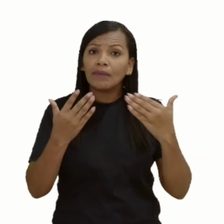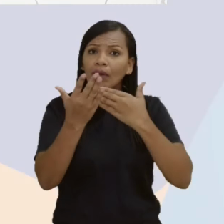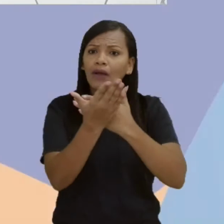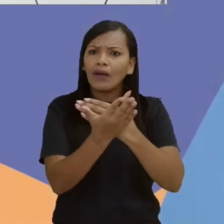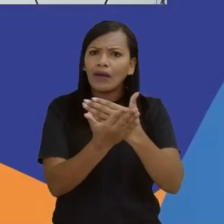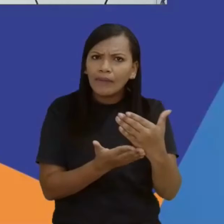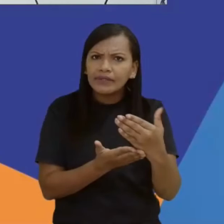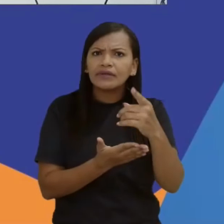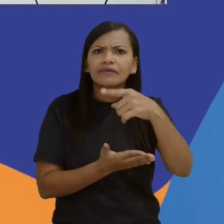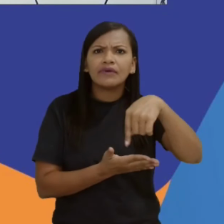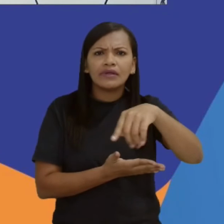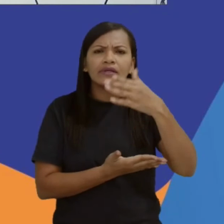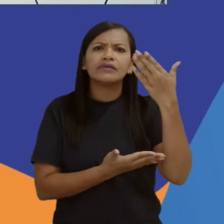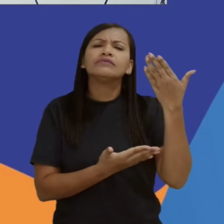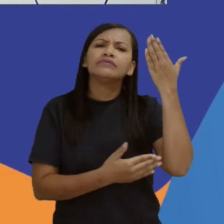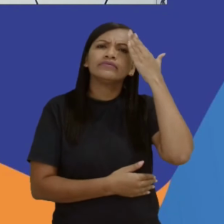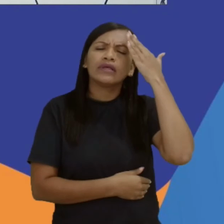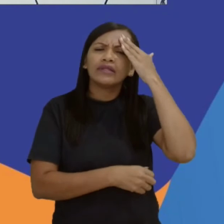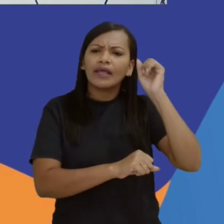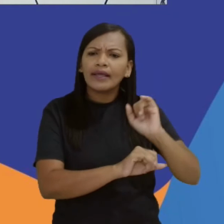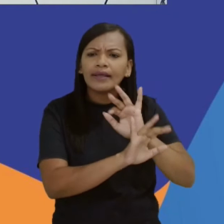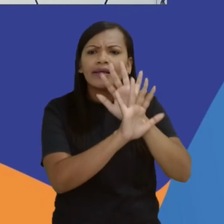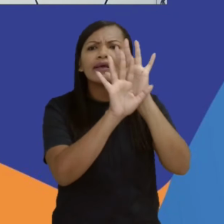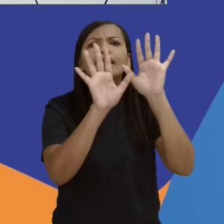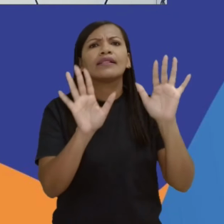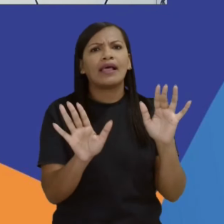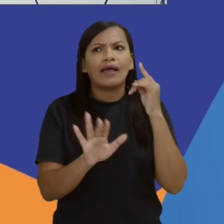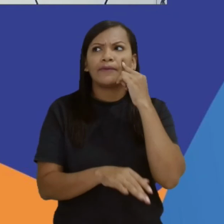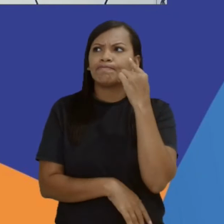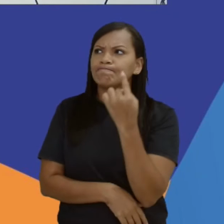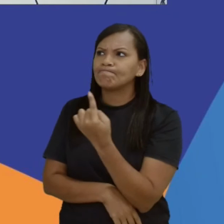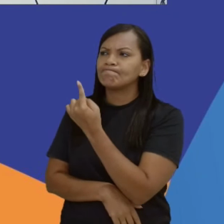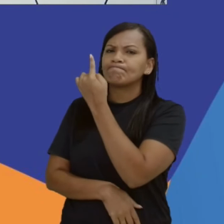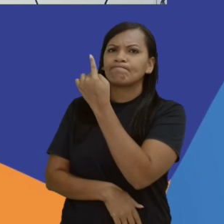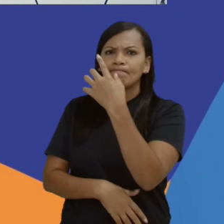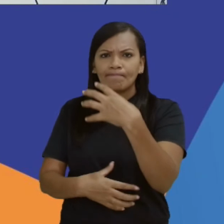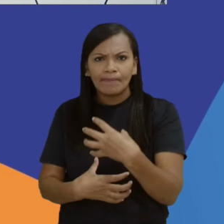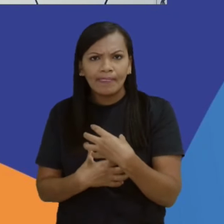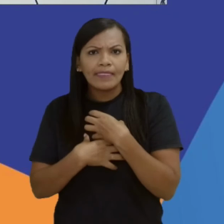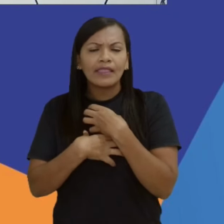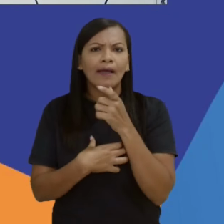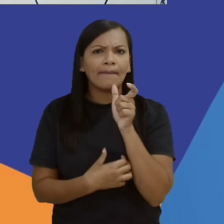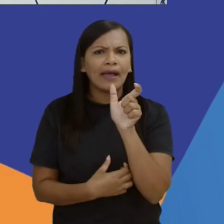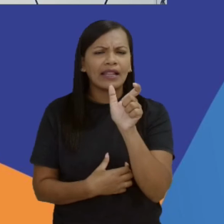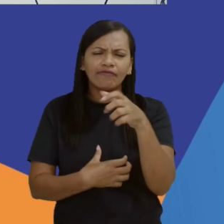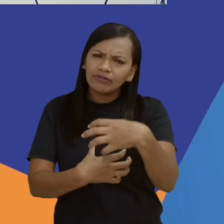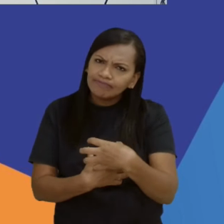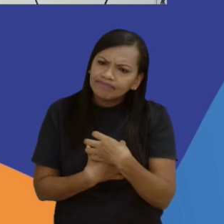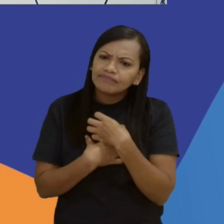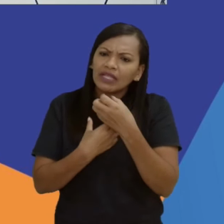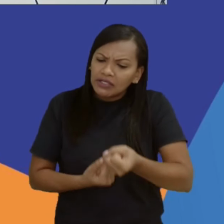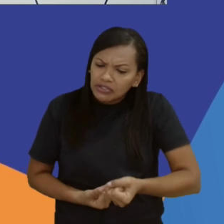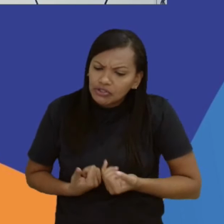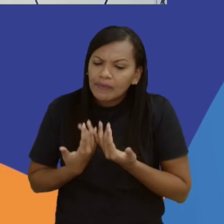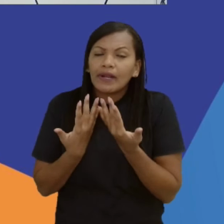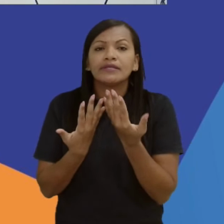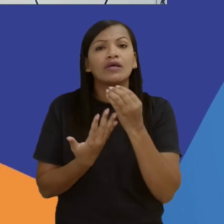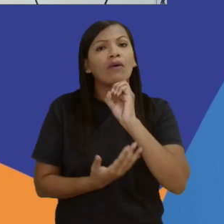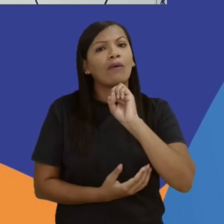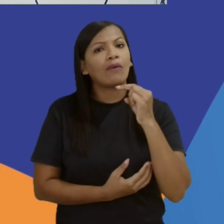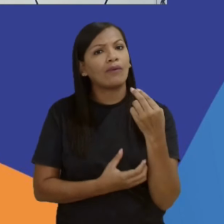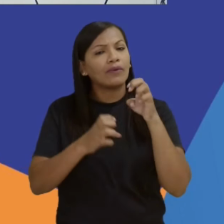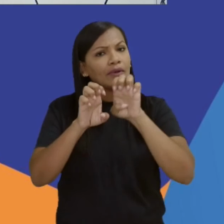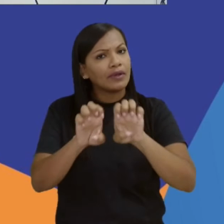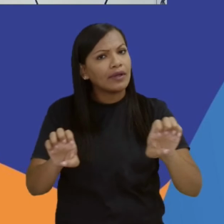quero deixar claro que o efeito de sentido é o impacto que uma palavra, expressão ou estrutura